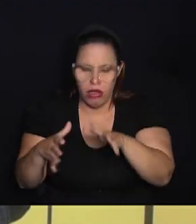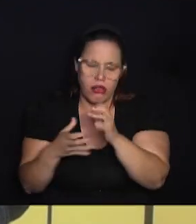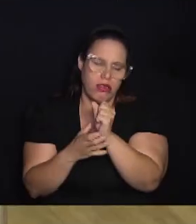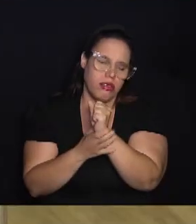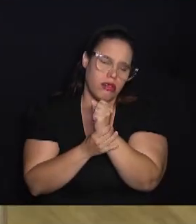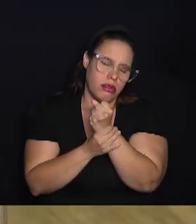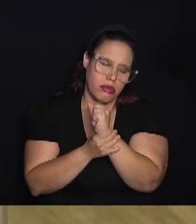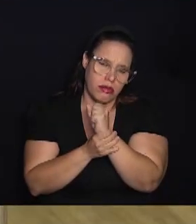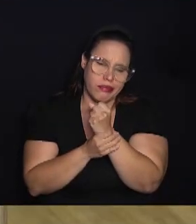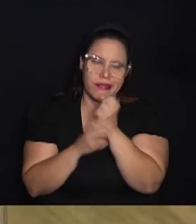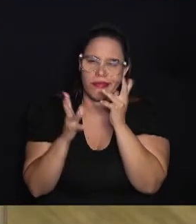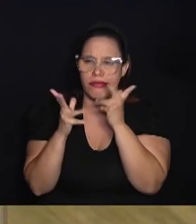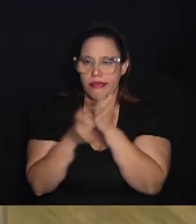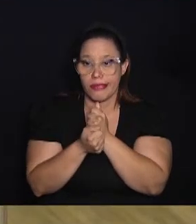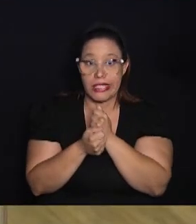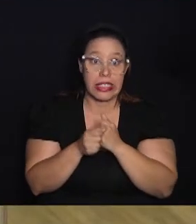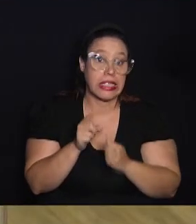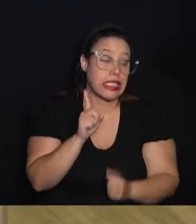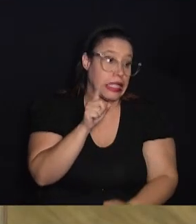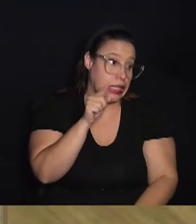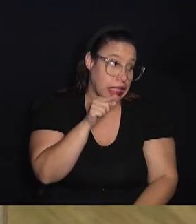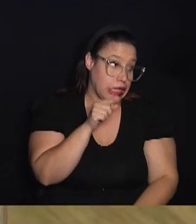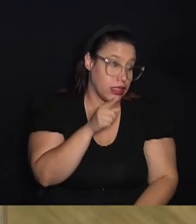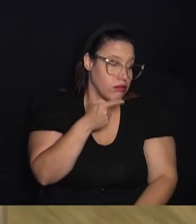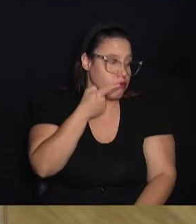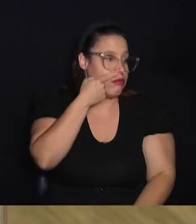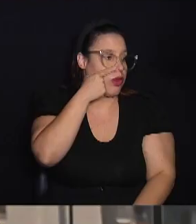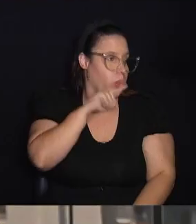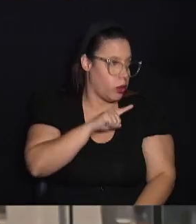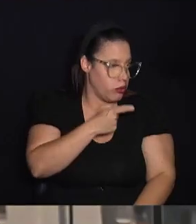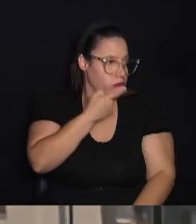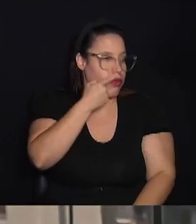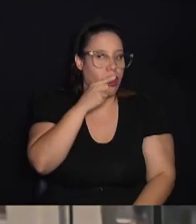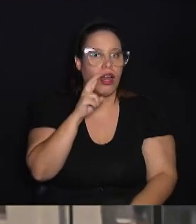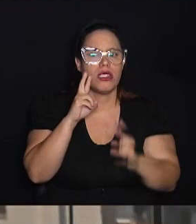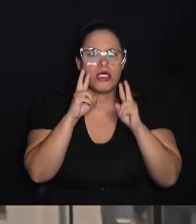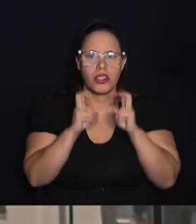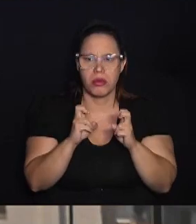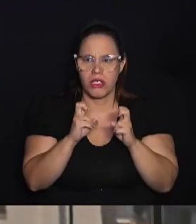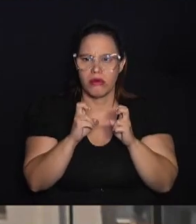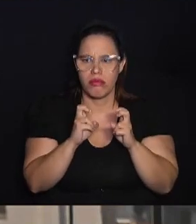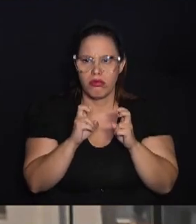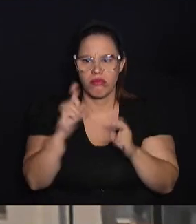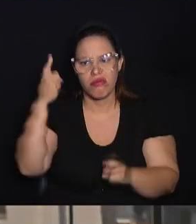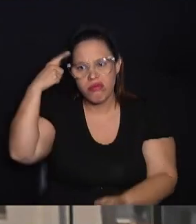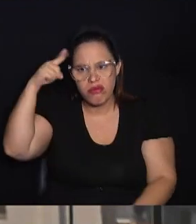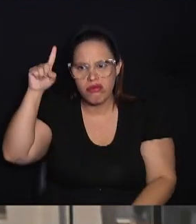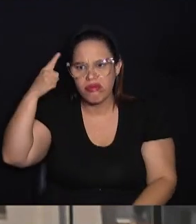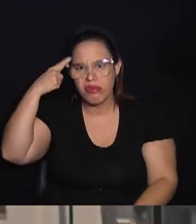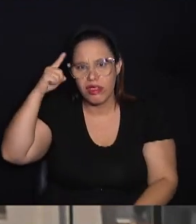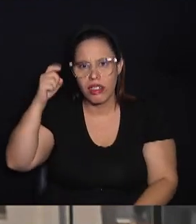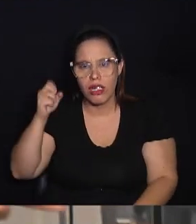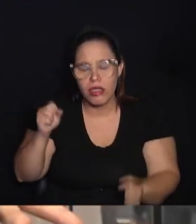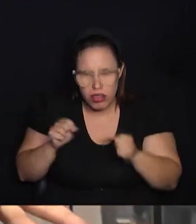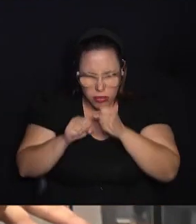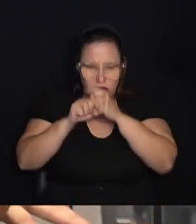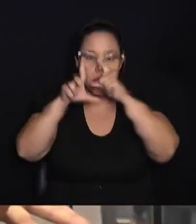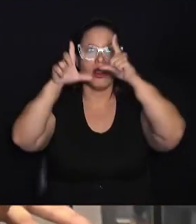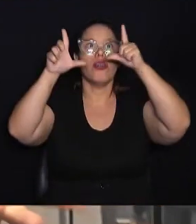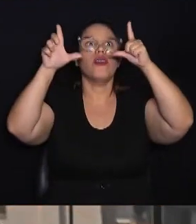e aquela questão da respiração né a gente não percebe todos os dias a gente acorda